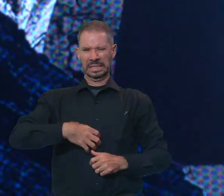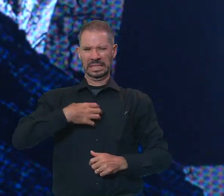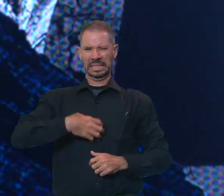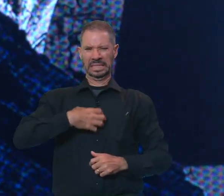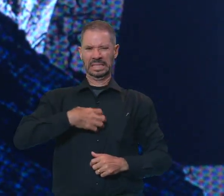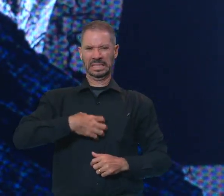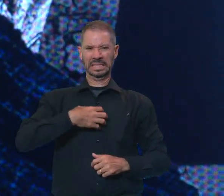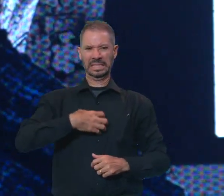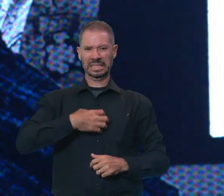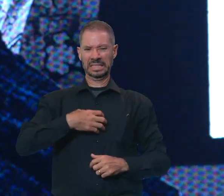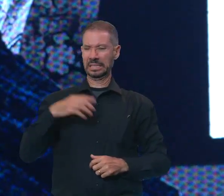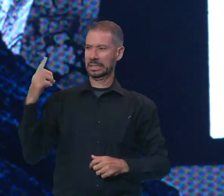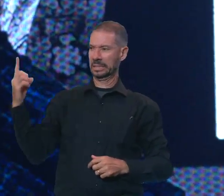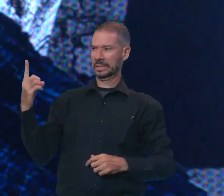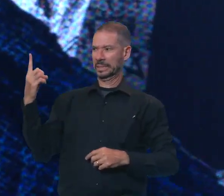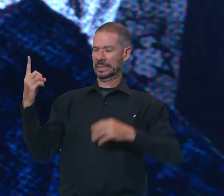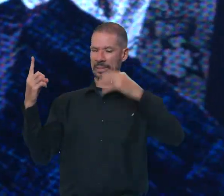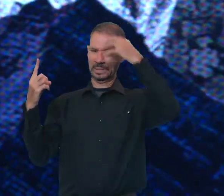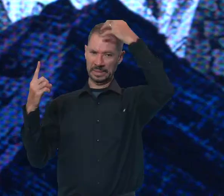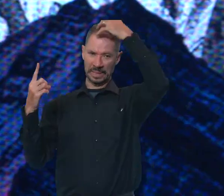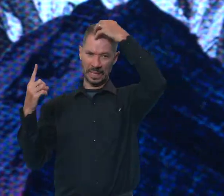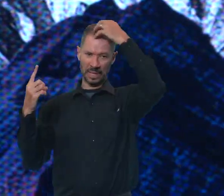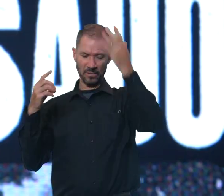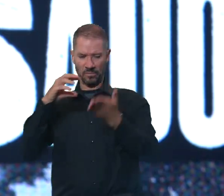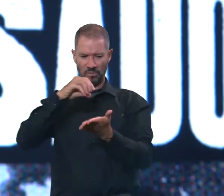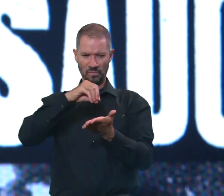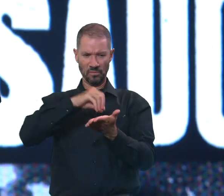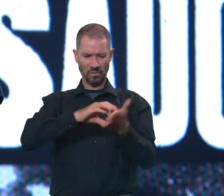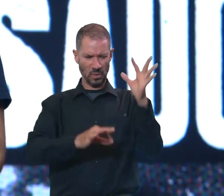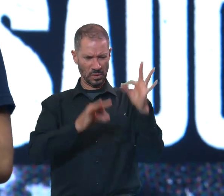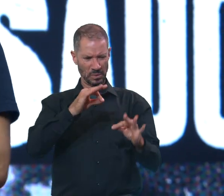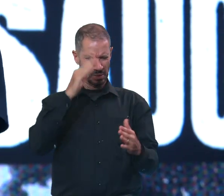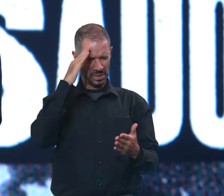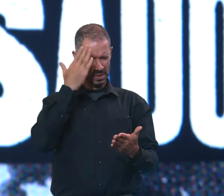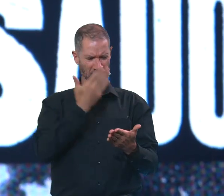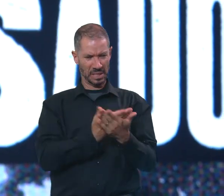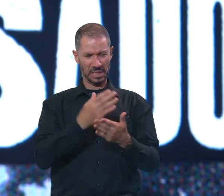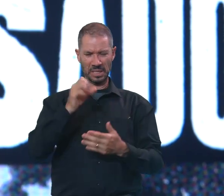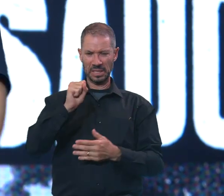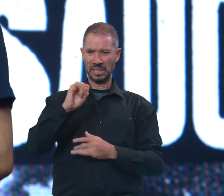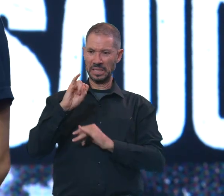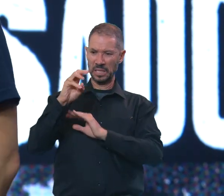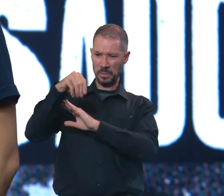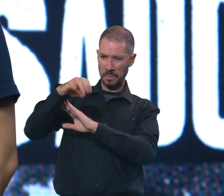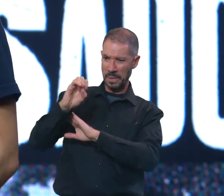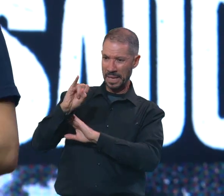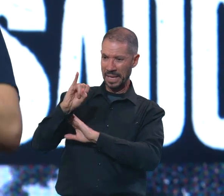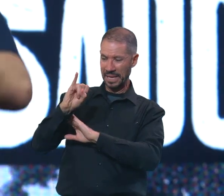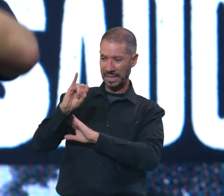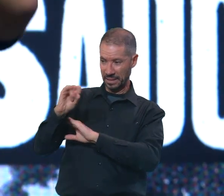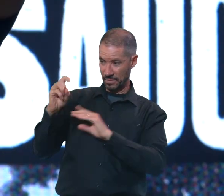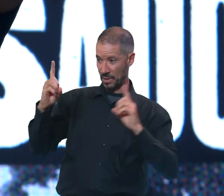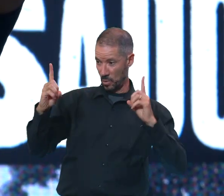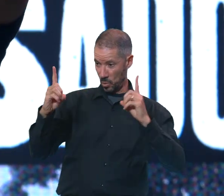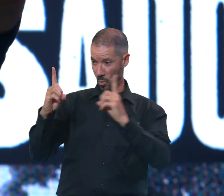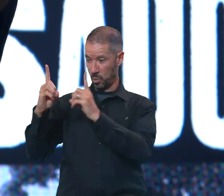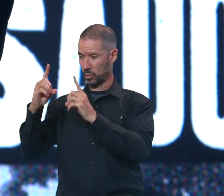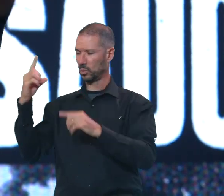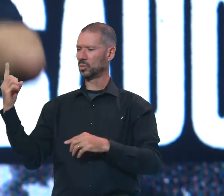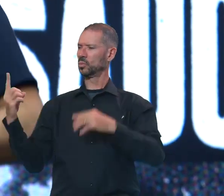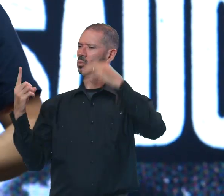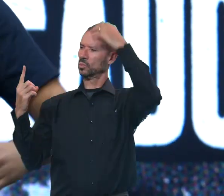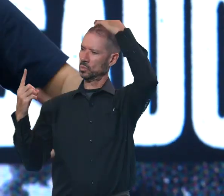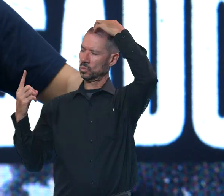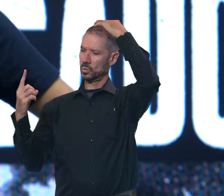pelo rei Davi, inflamado pelas injustiças que ele acreditava, Simei vai de encontro ao rei, e num barranco, numa